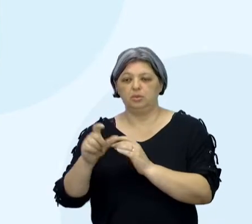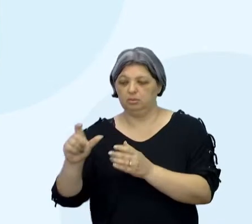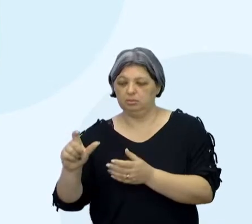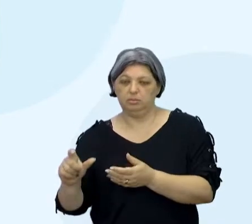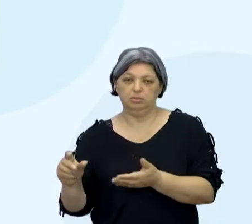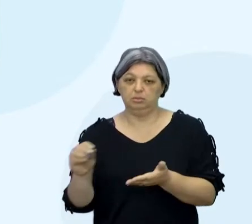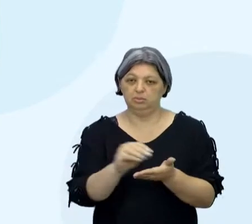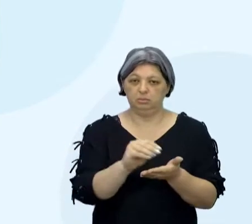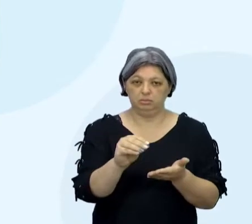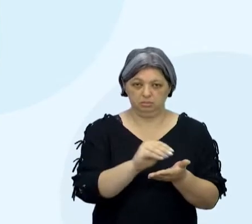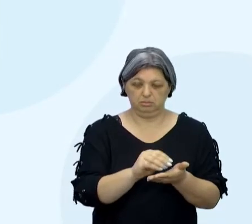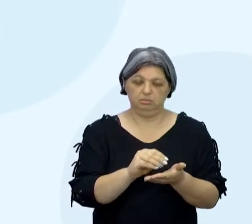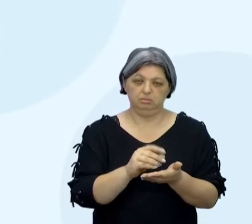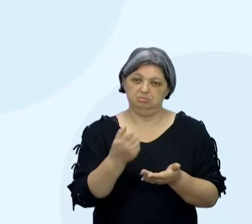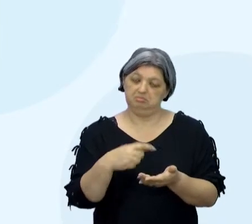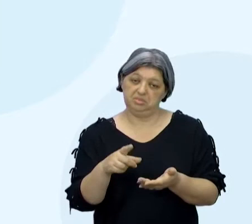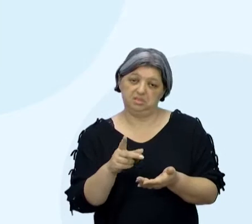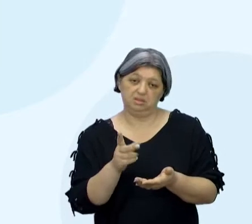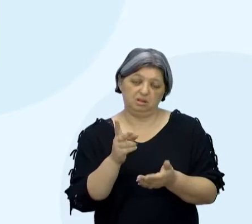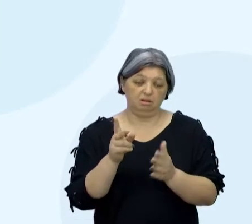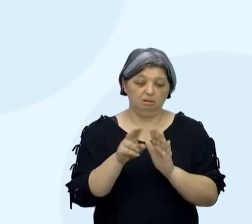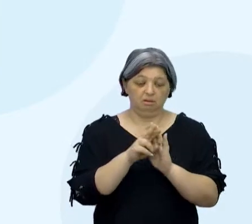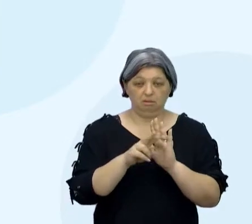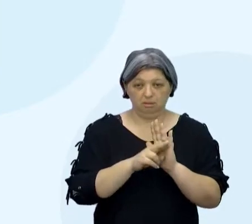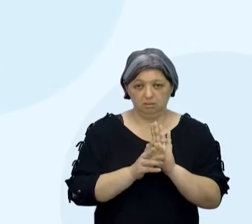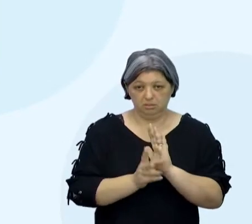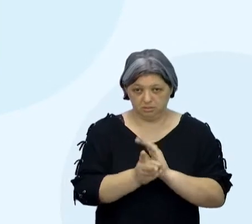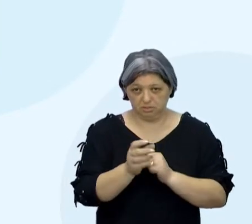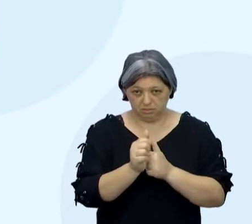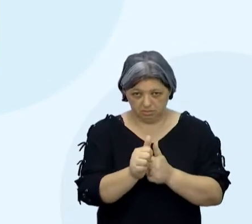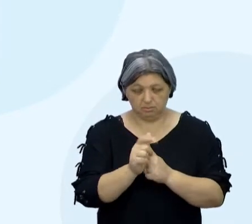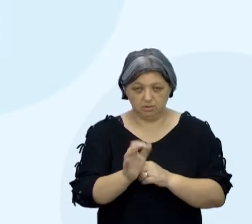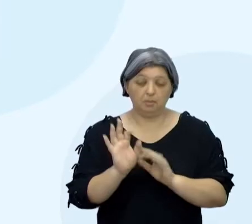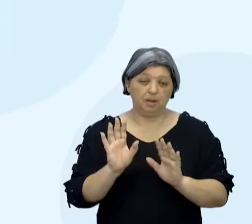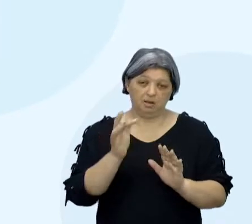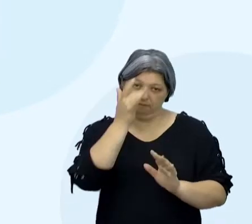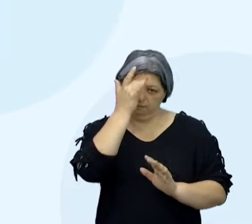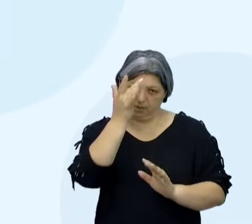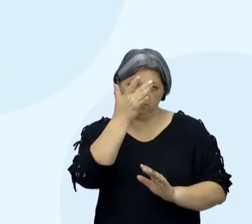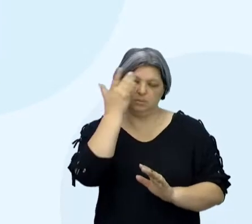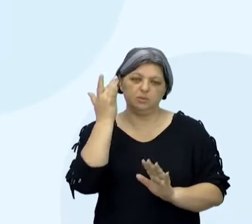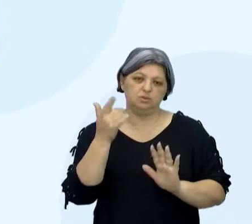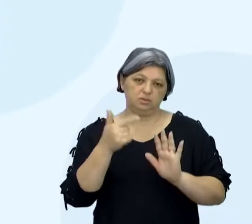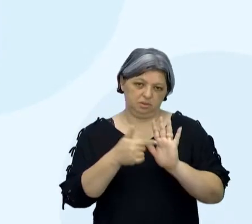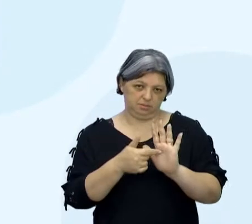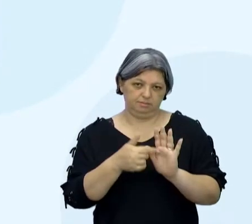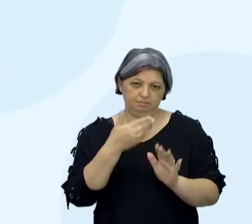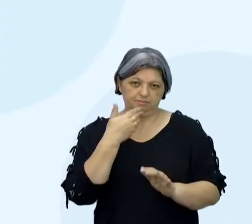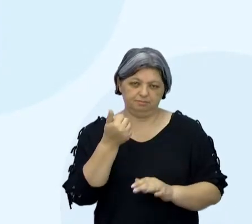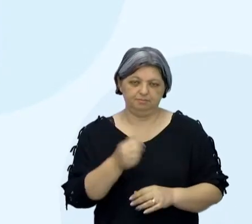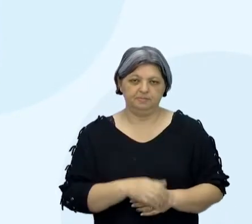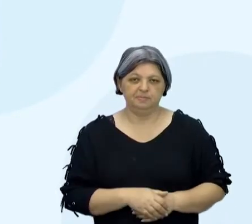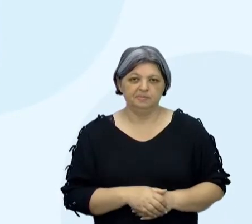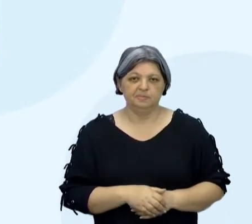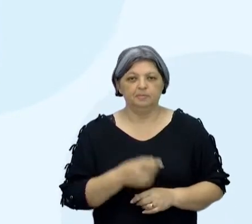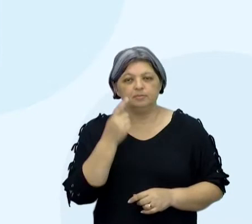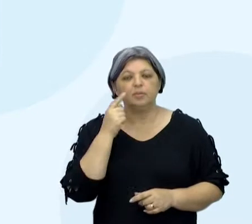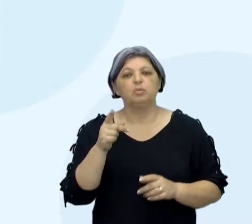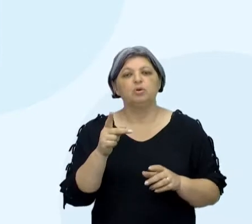colocar exatamente no mesmo lugar, mas assim fica mais fácil de todo mundo ver. Depois nós temos os tipos de